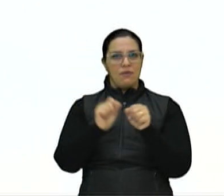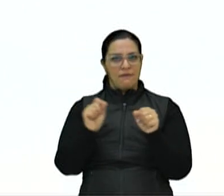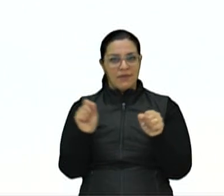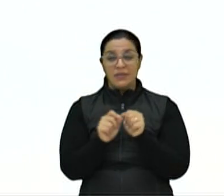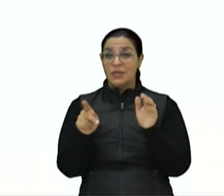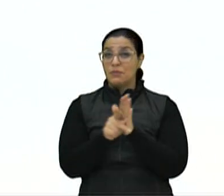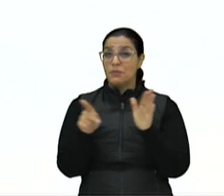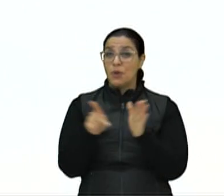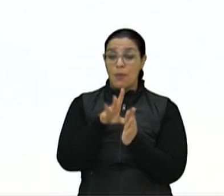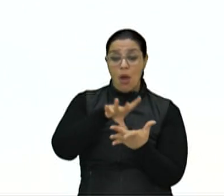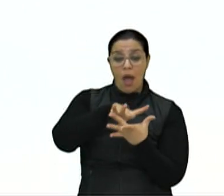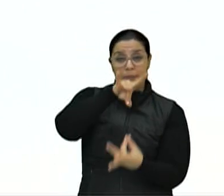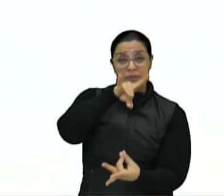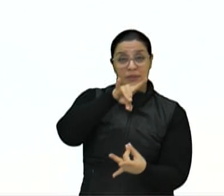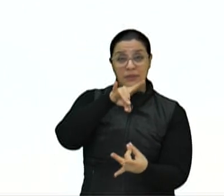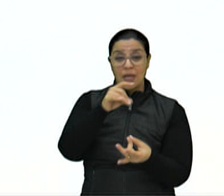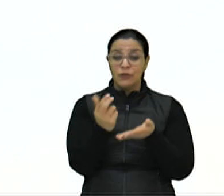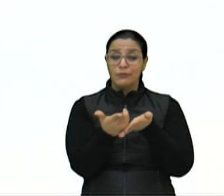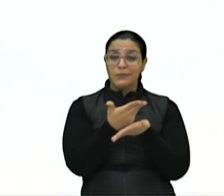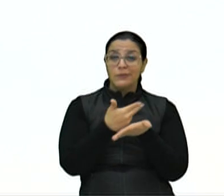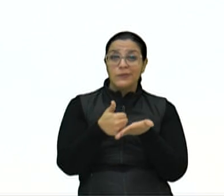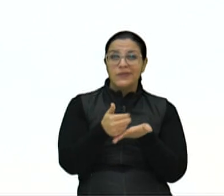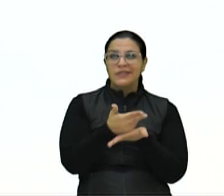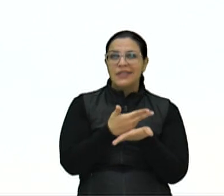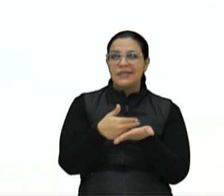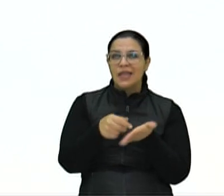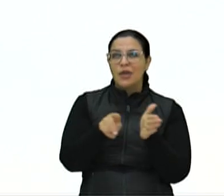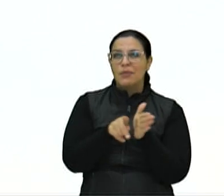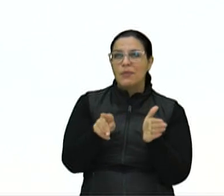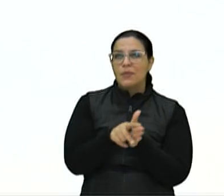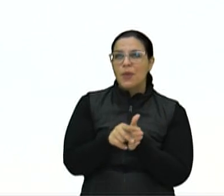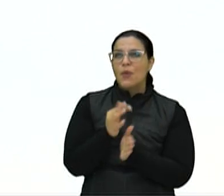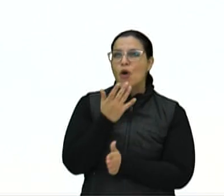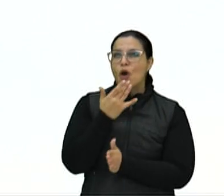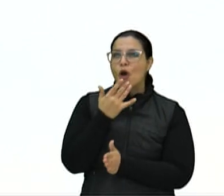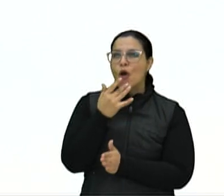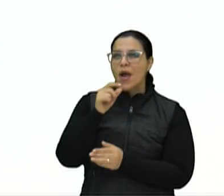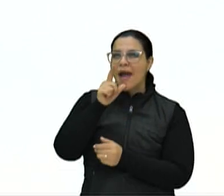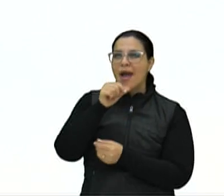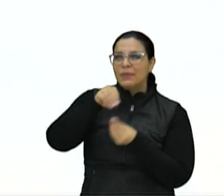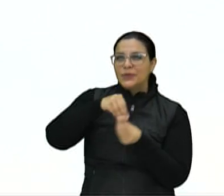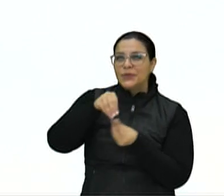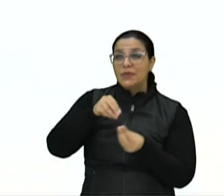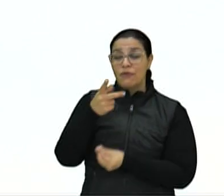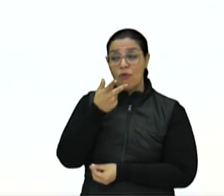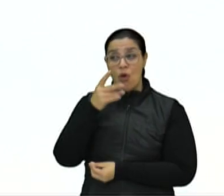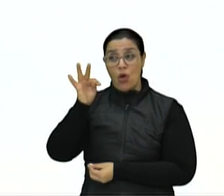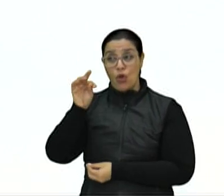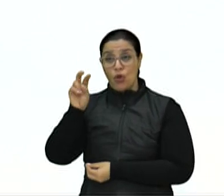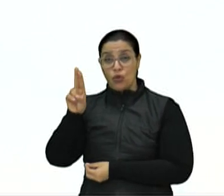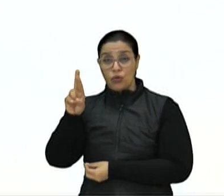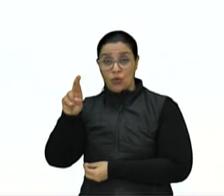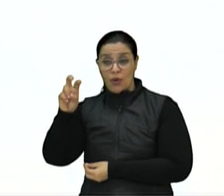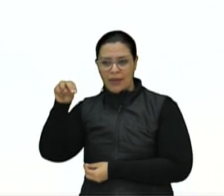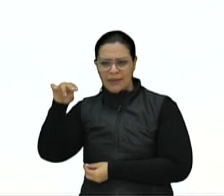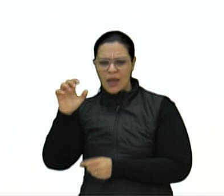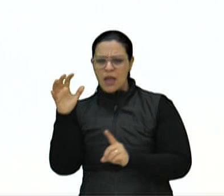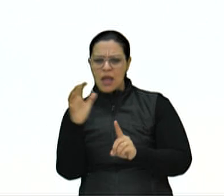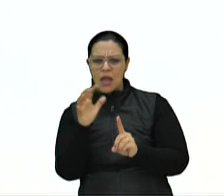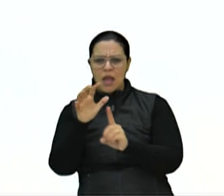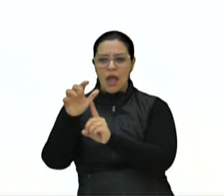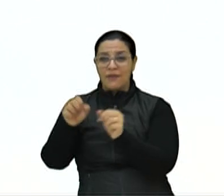pintura abstrata em aquarela? Lembram-se? Eu comentei que Turner influenciou outros artistas que